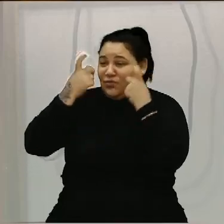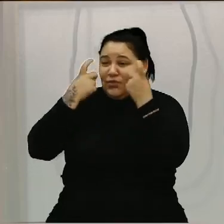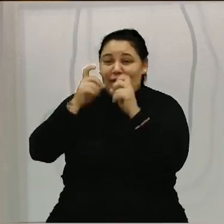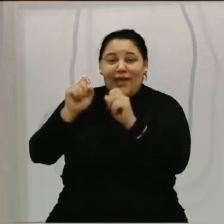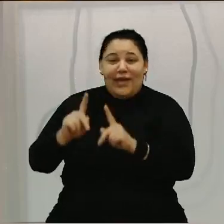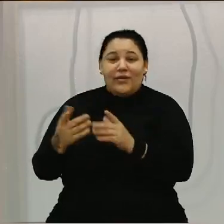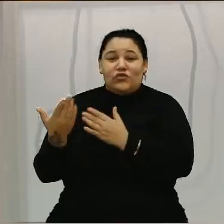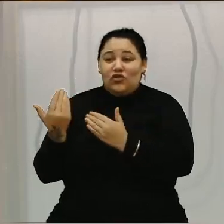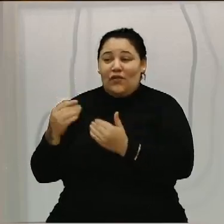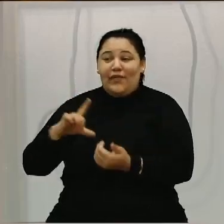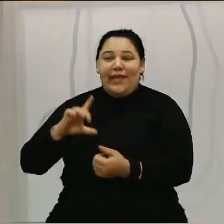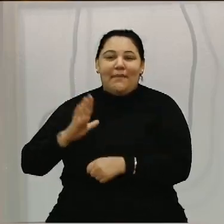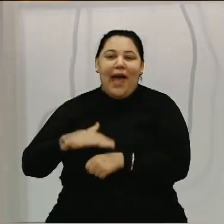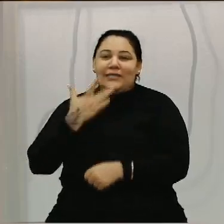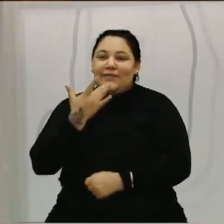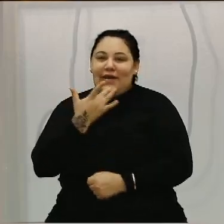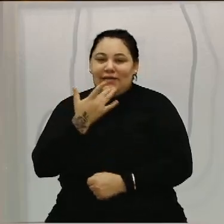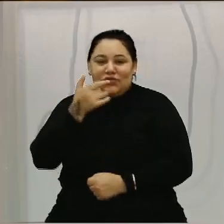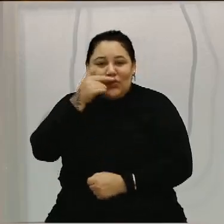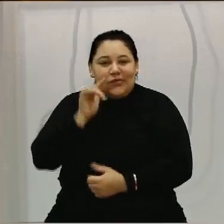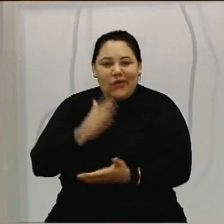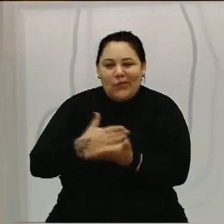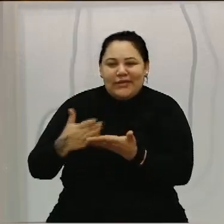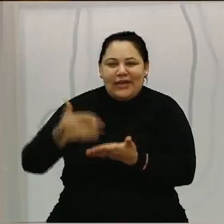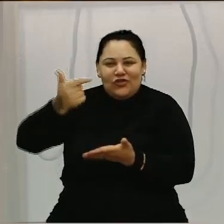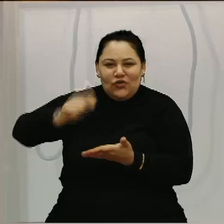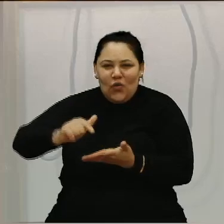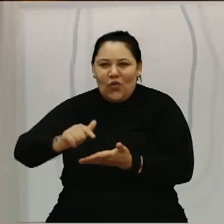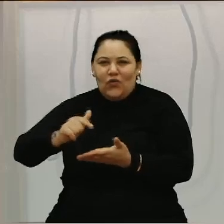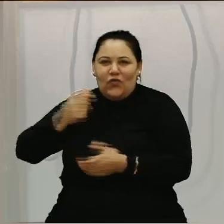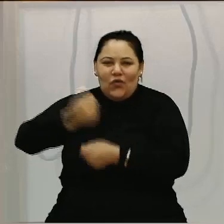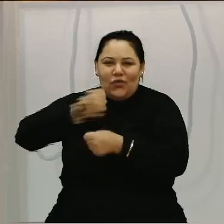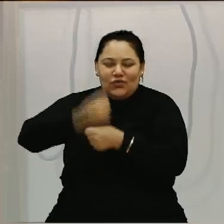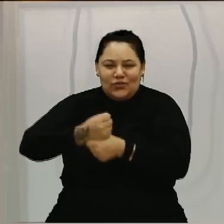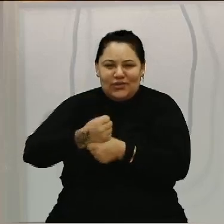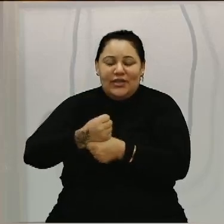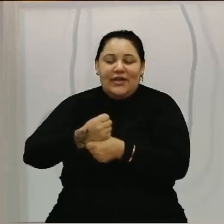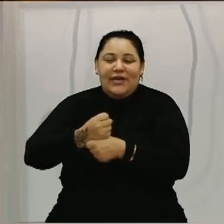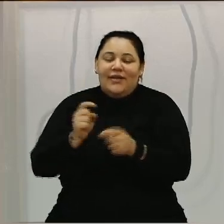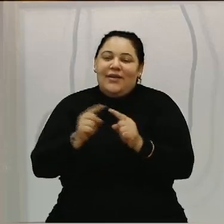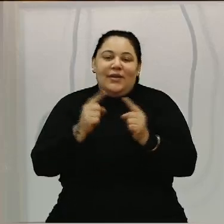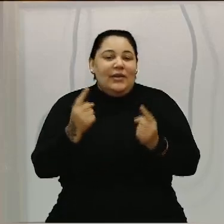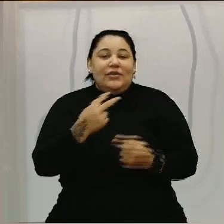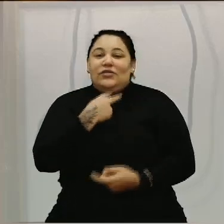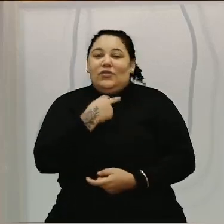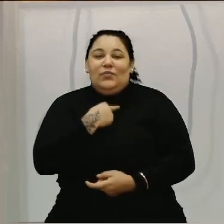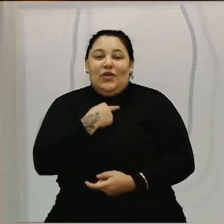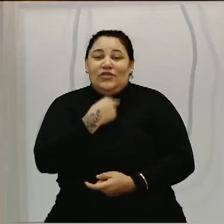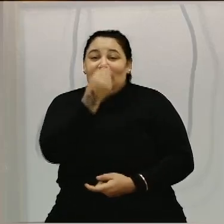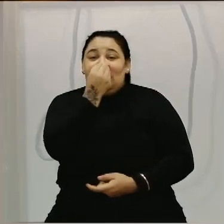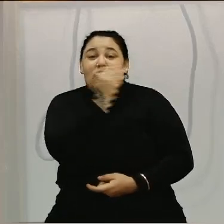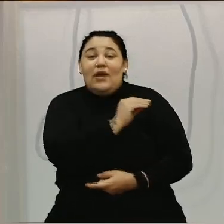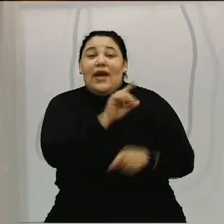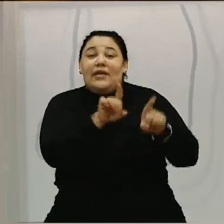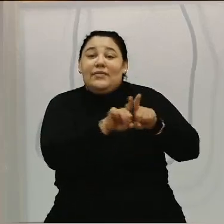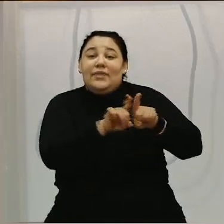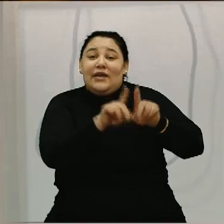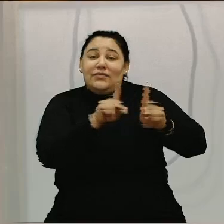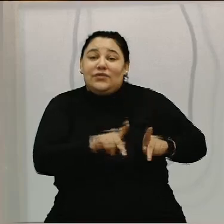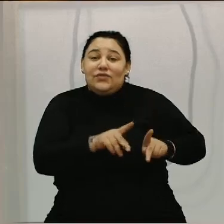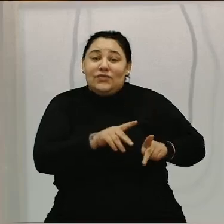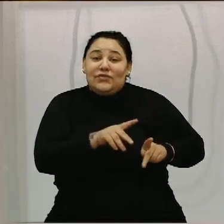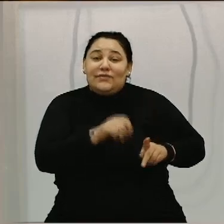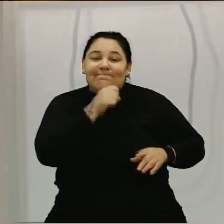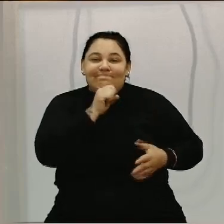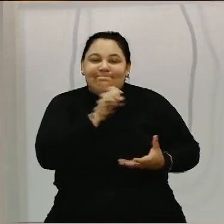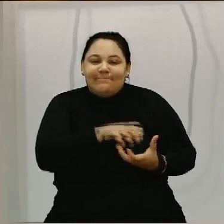jovem ainda tem mais facilidade de recomeçar, de reconstruir, mas a gente não pode virar as costas para aquelas pessoas de mais idade que